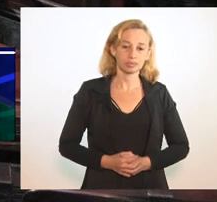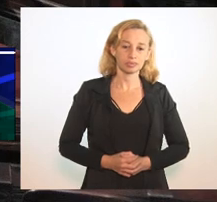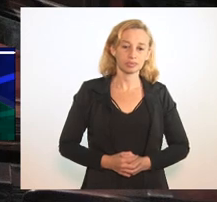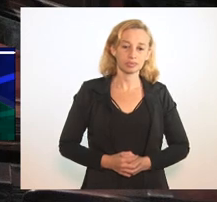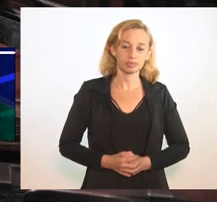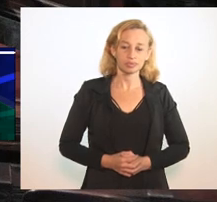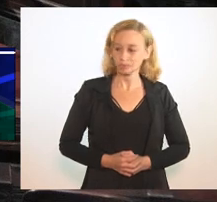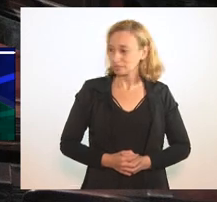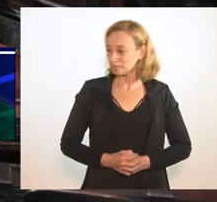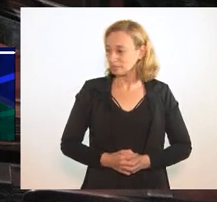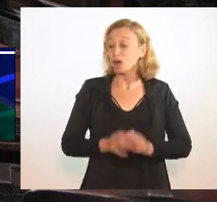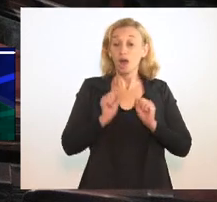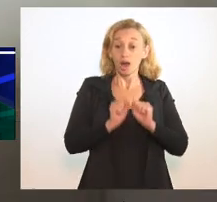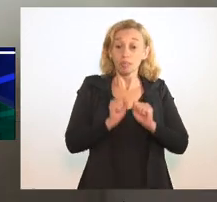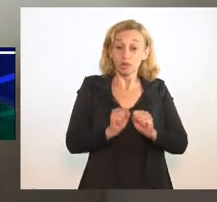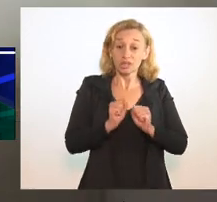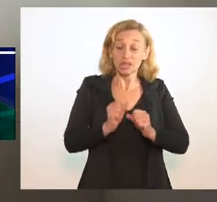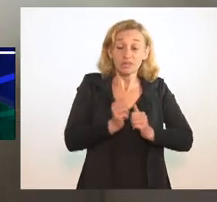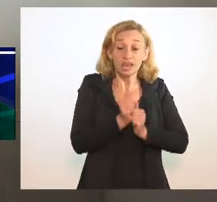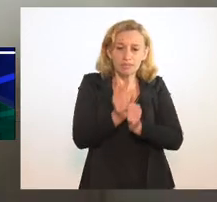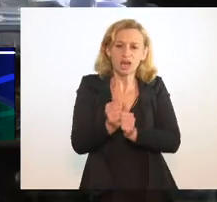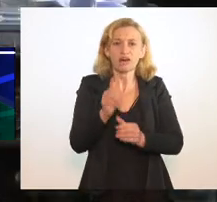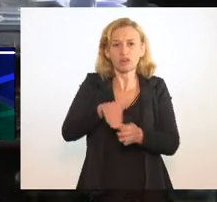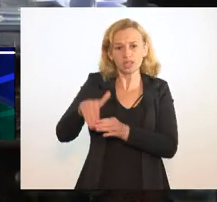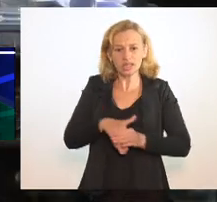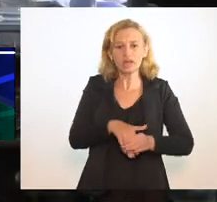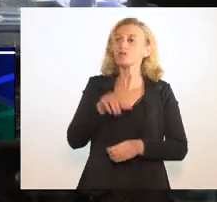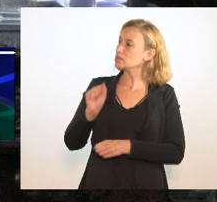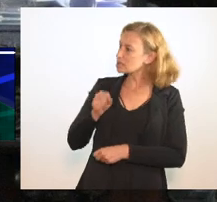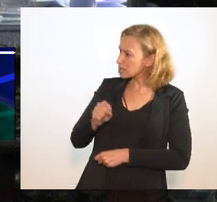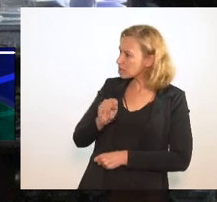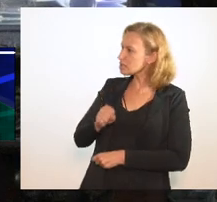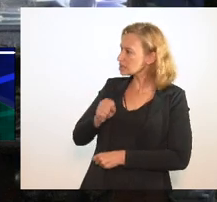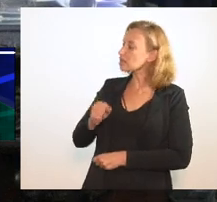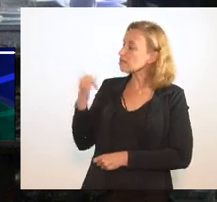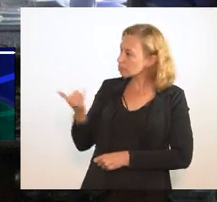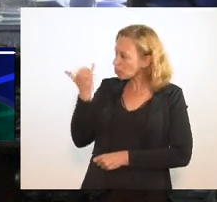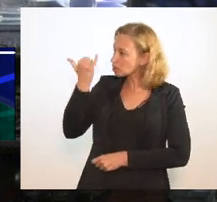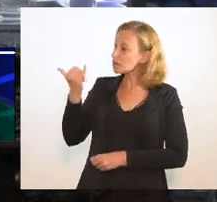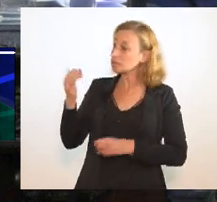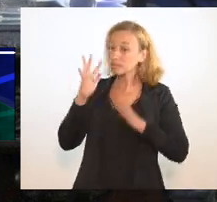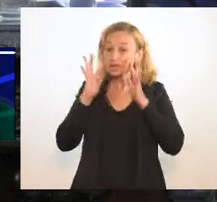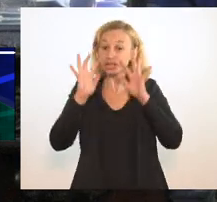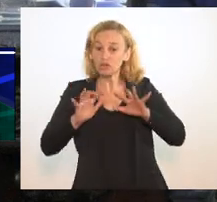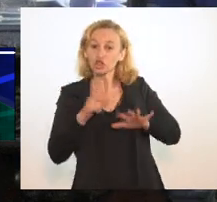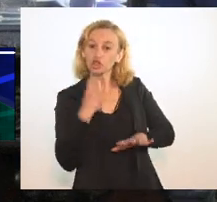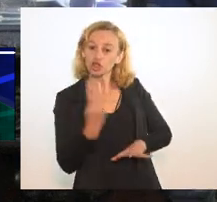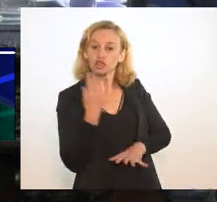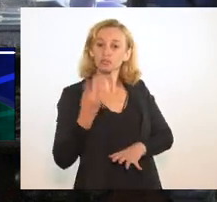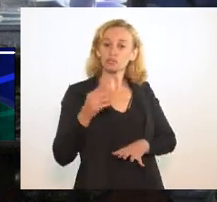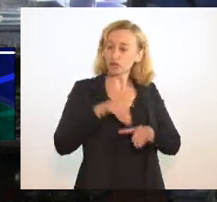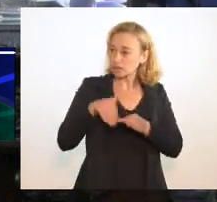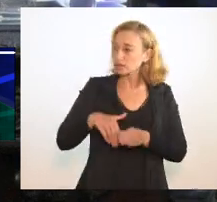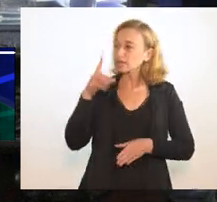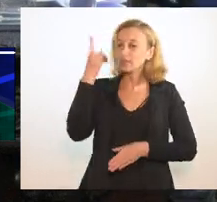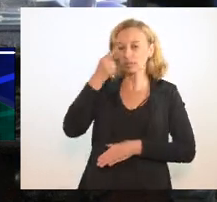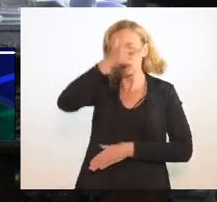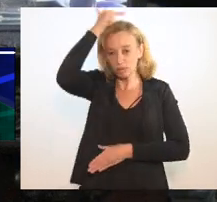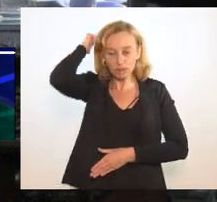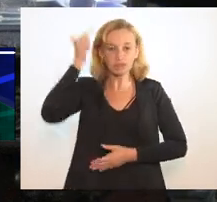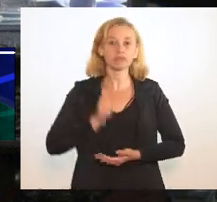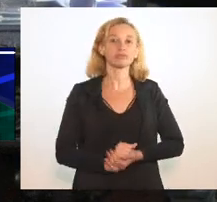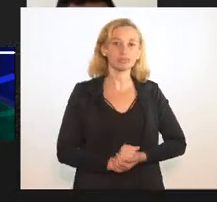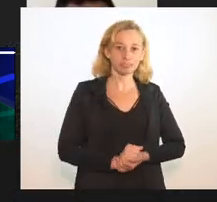Senhor presidente, é possível encaminhar a votação? Por favor, é importante chamar a atenção do que nós estamos votando, deputado Luiz.